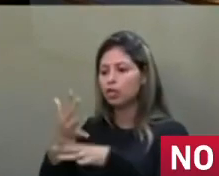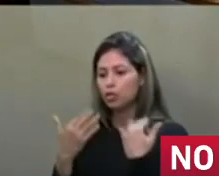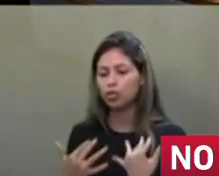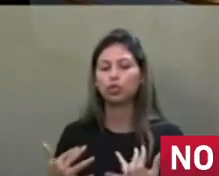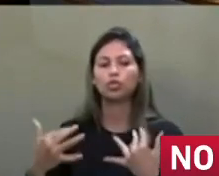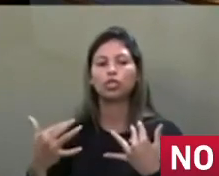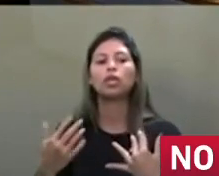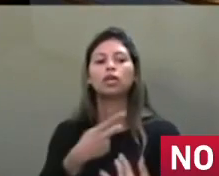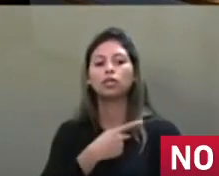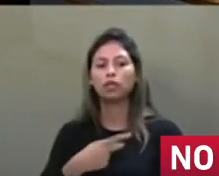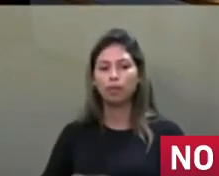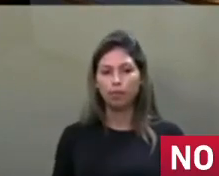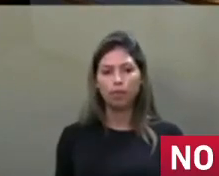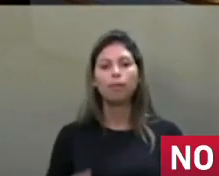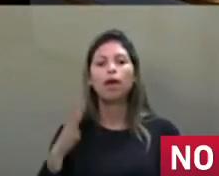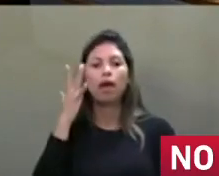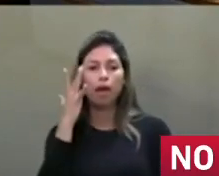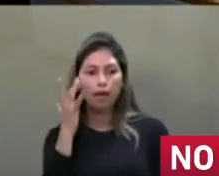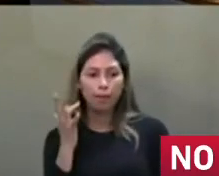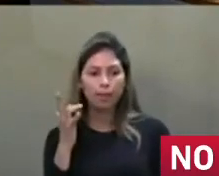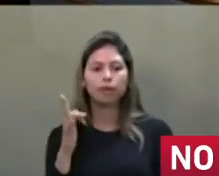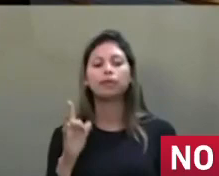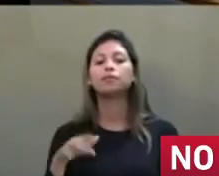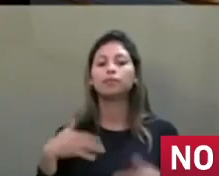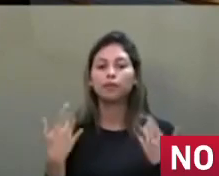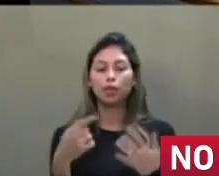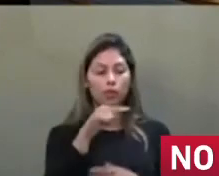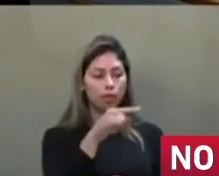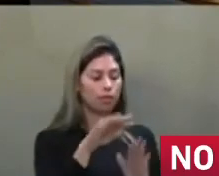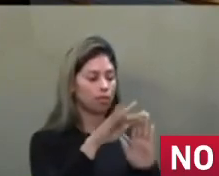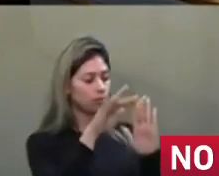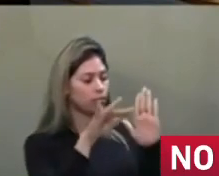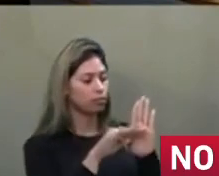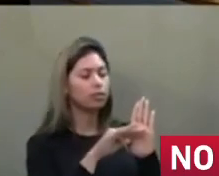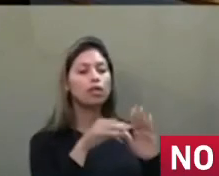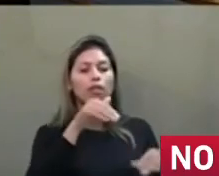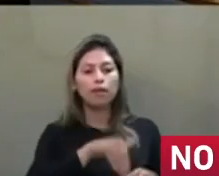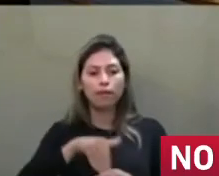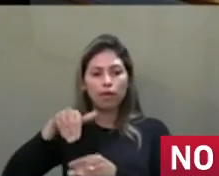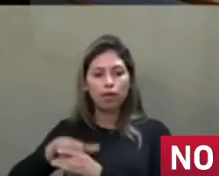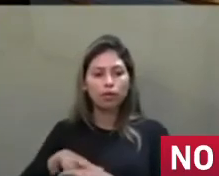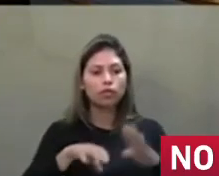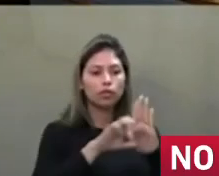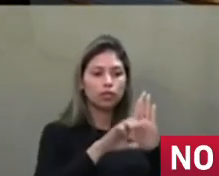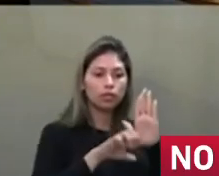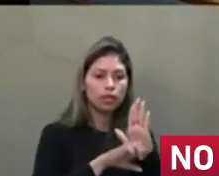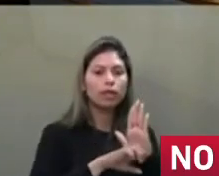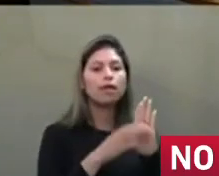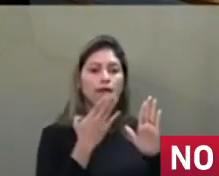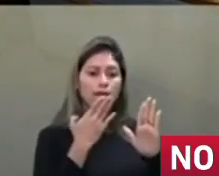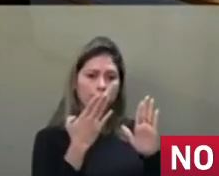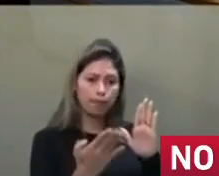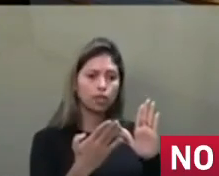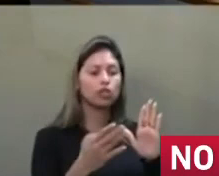Roberto Rocha e ele deve ser apreciado novamente às 9:30 da manhã desta terça-feira aqui